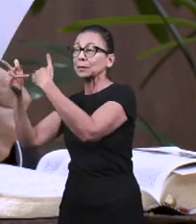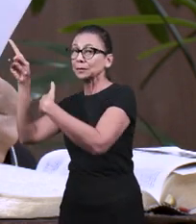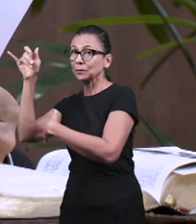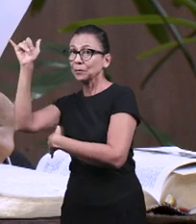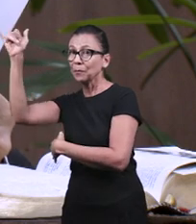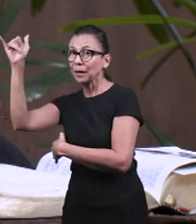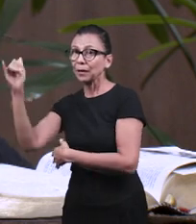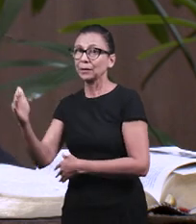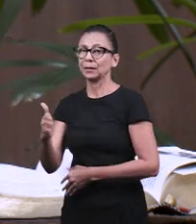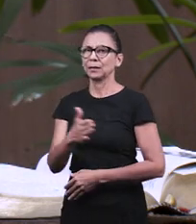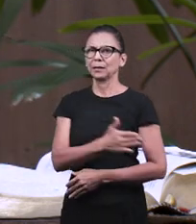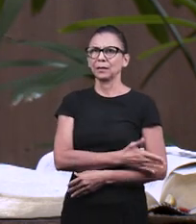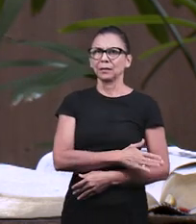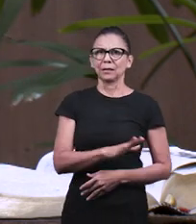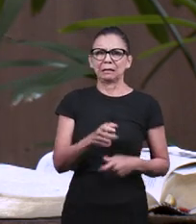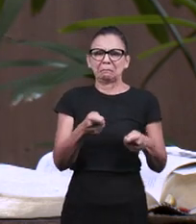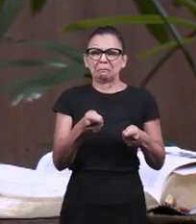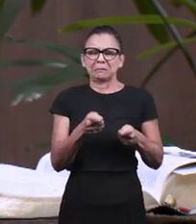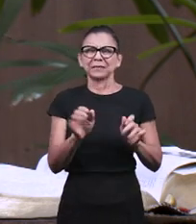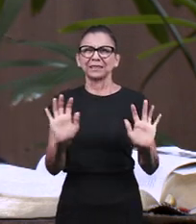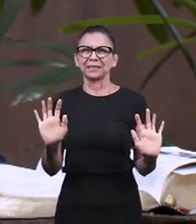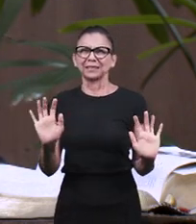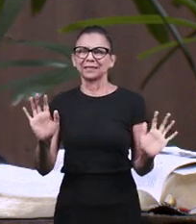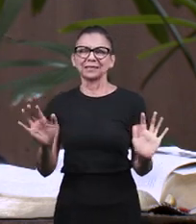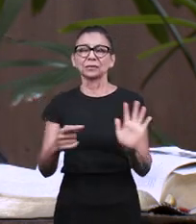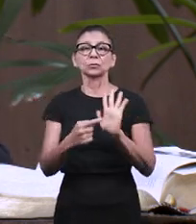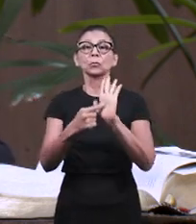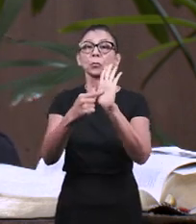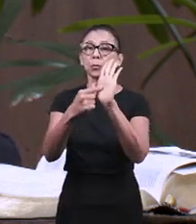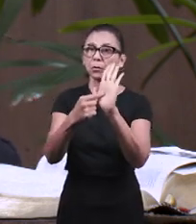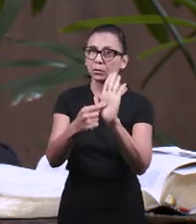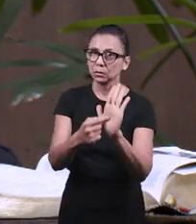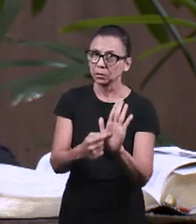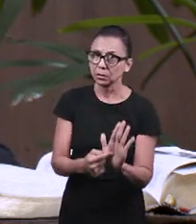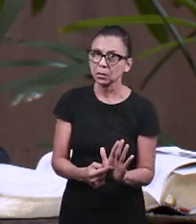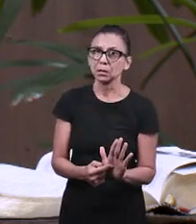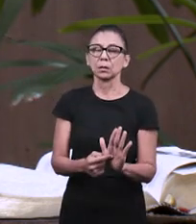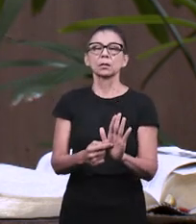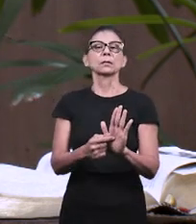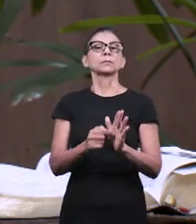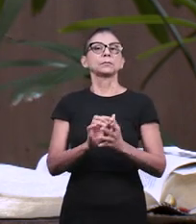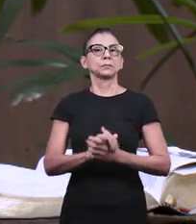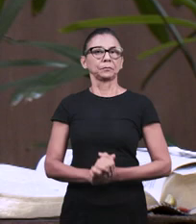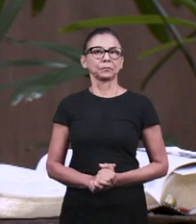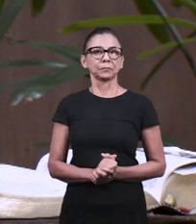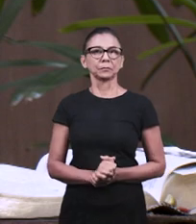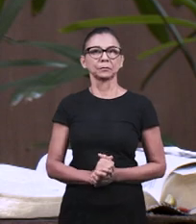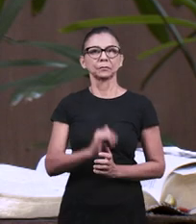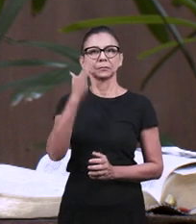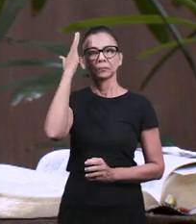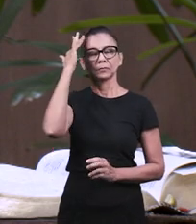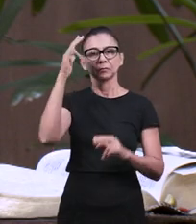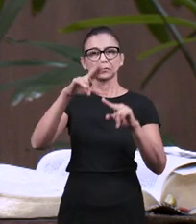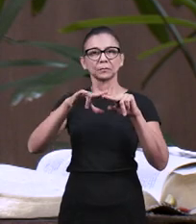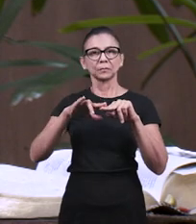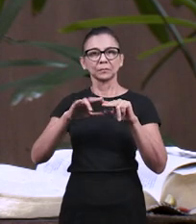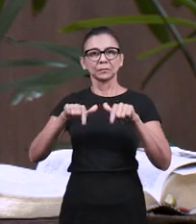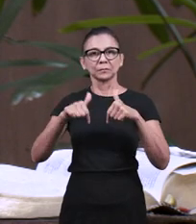fustigar ninguém com isso. É só mostrar que a palavra precisa ser entendida no Espírito e não na letra.